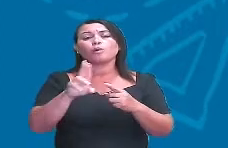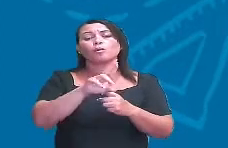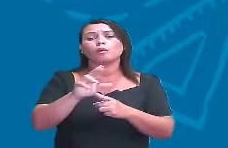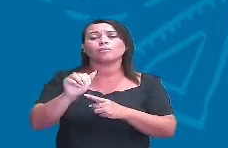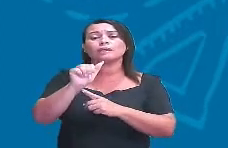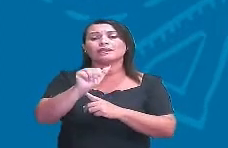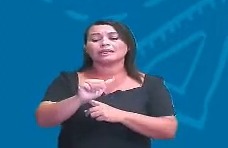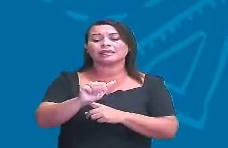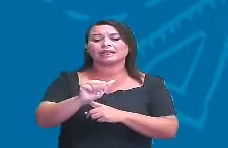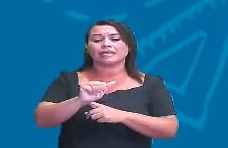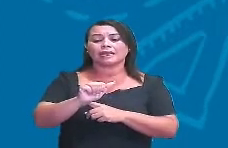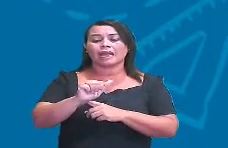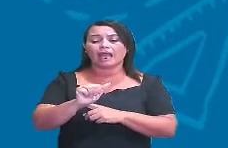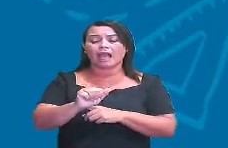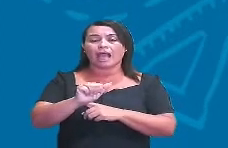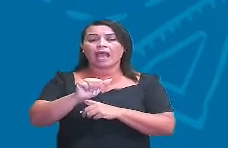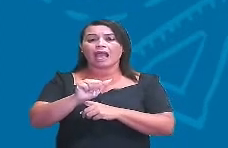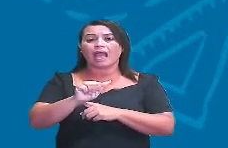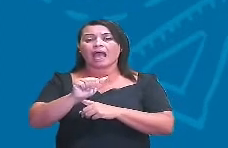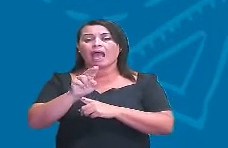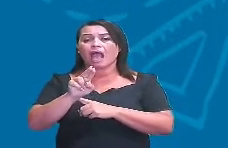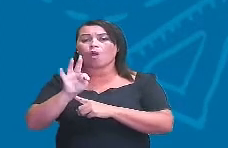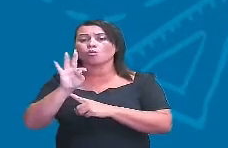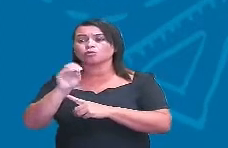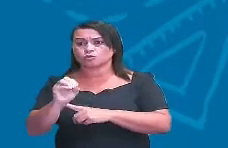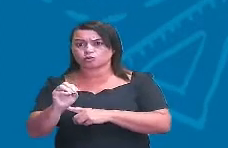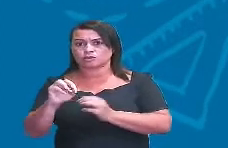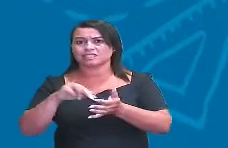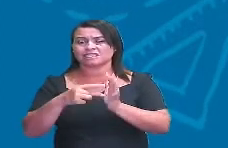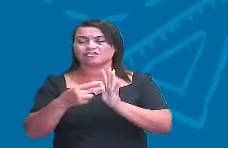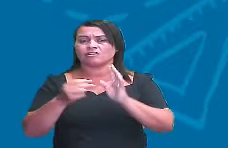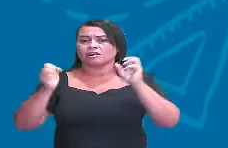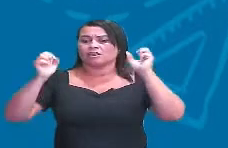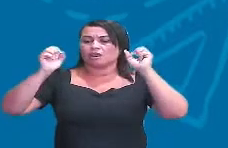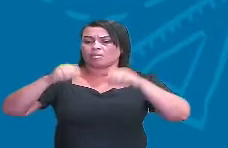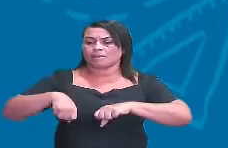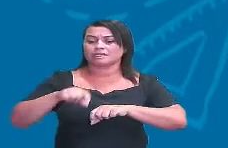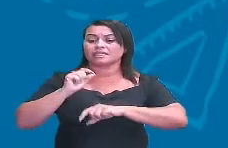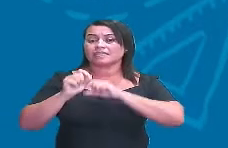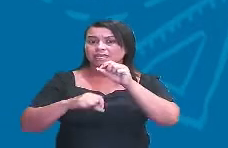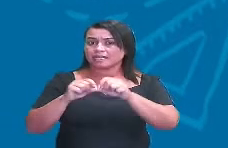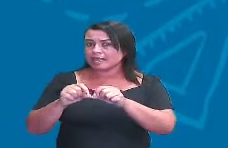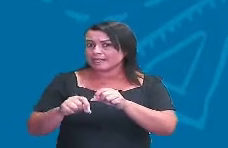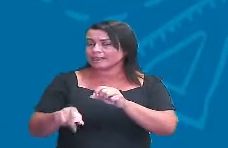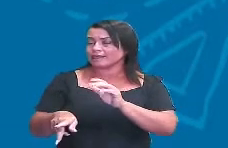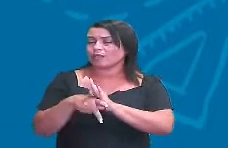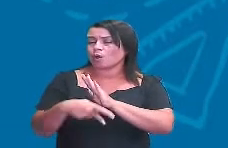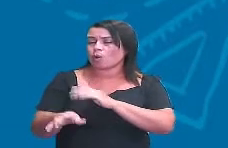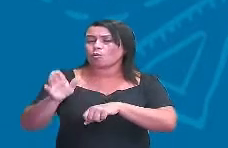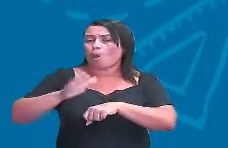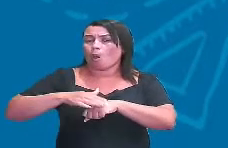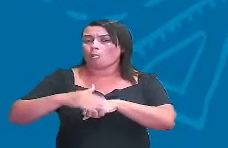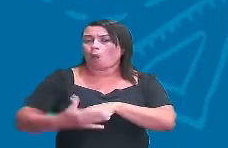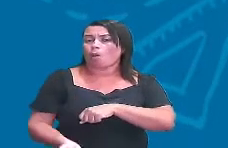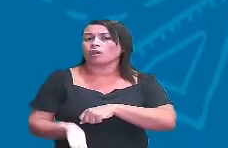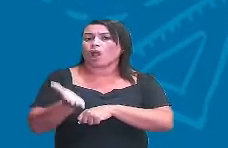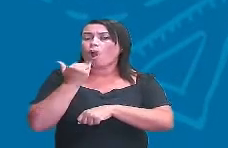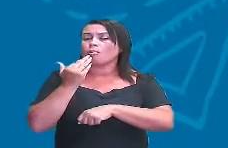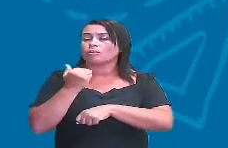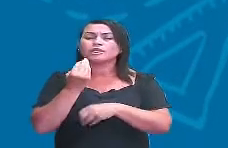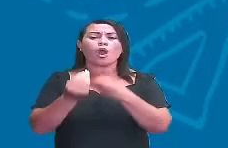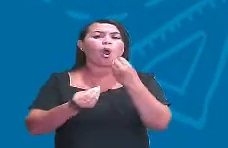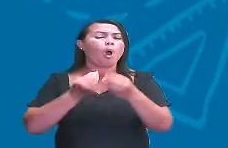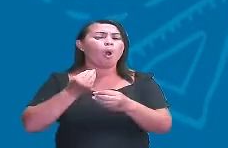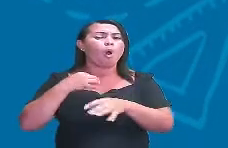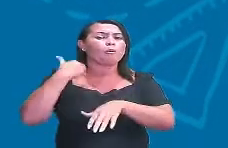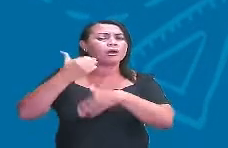ele possui a capacidade de autoproduzir o seu próprio alimento. E a gente vai ver mais adiante como